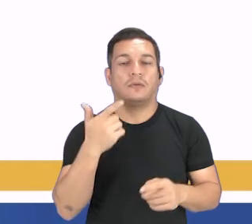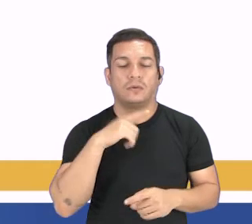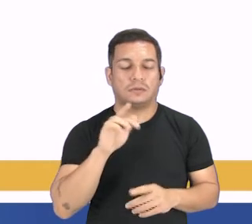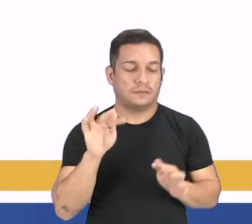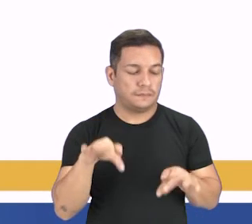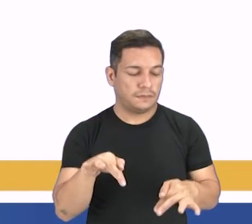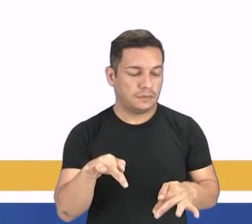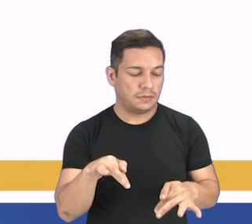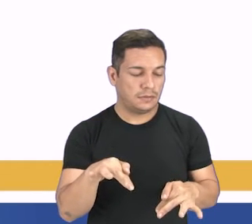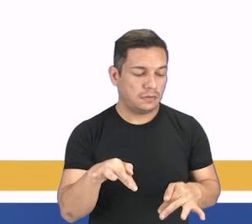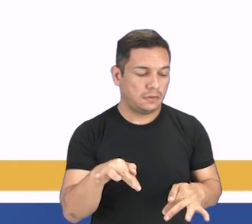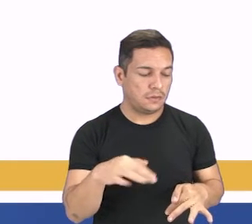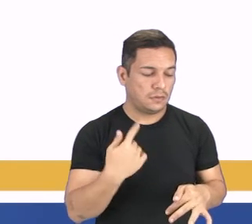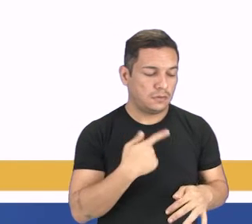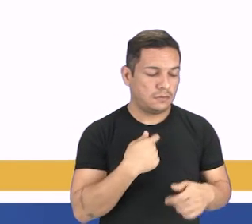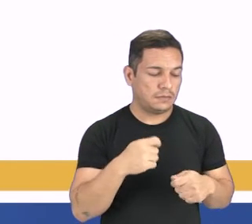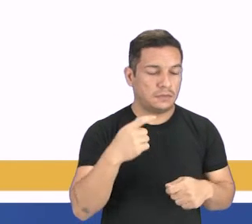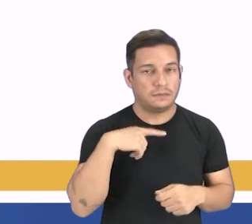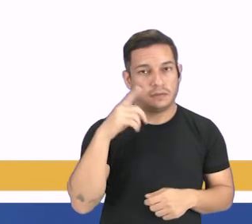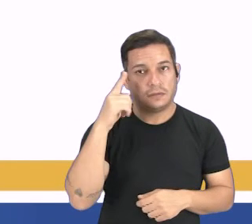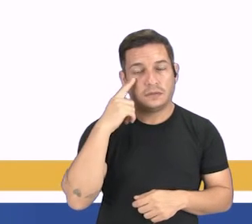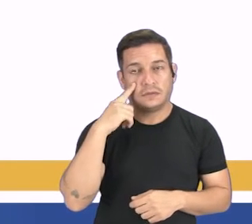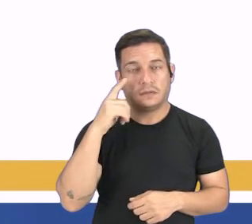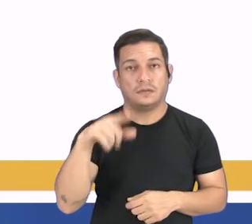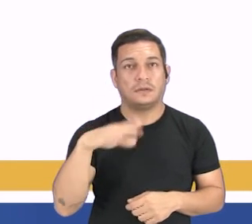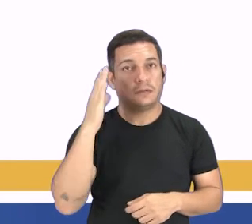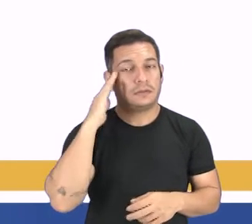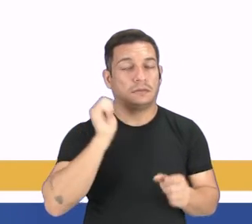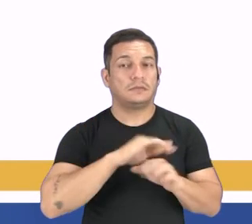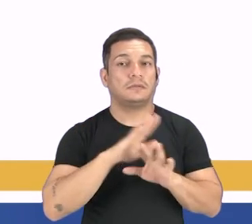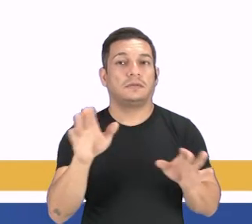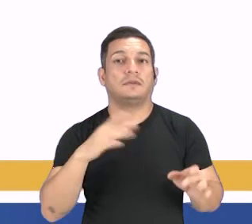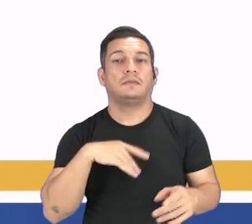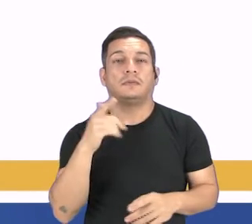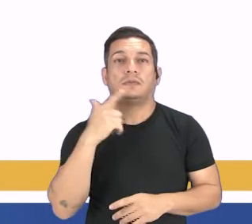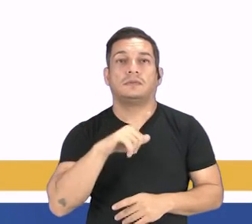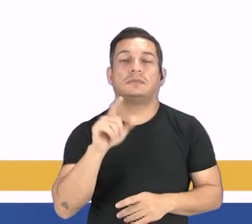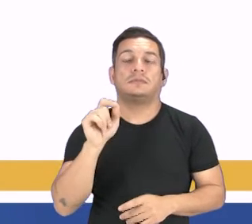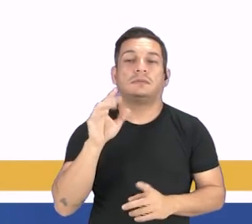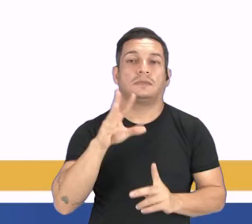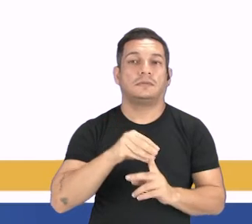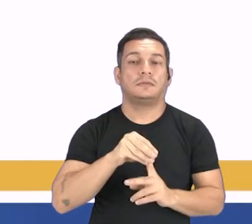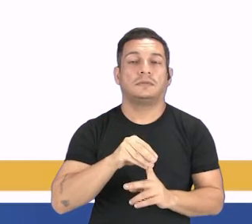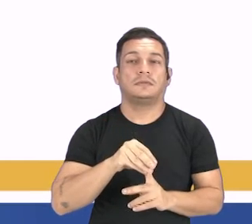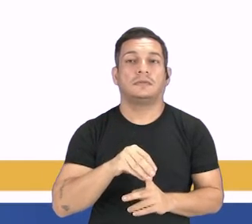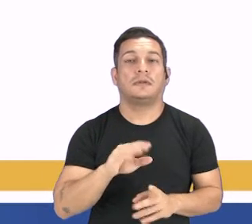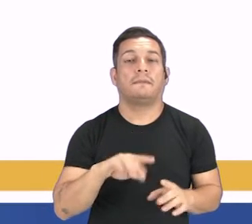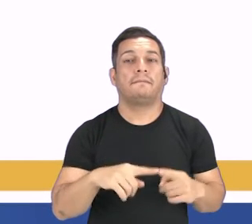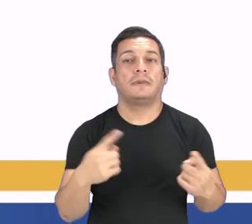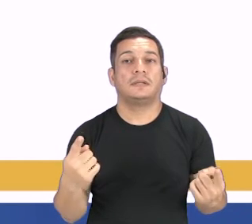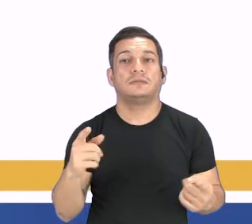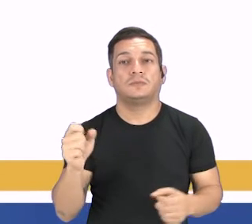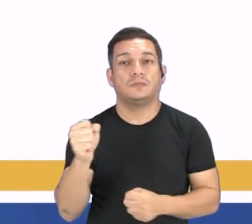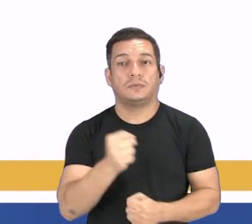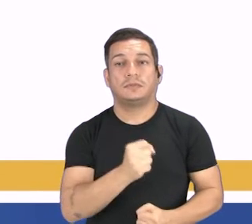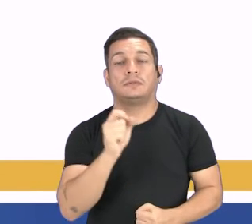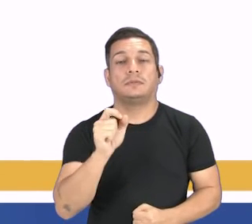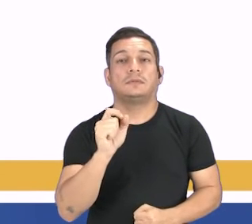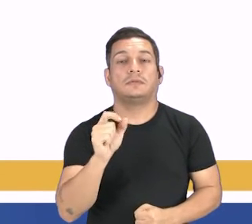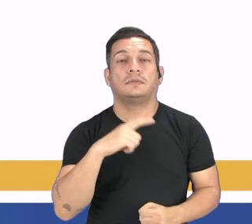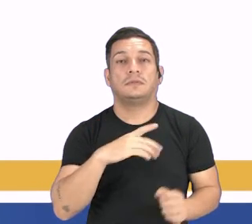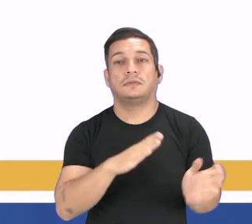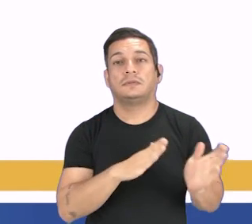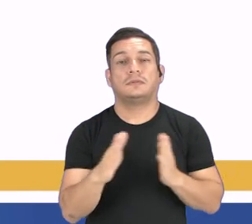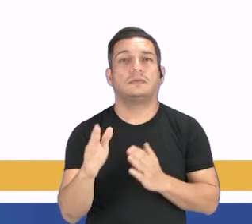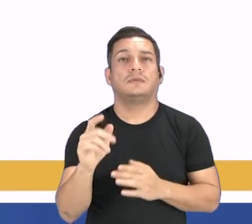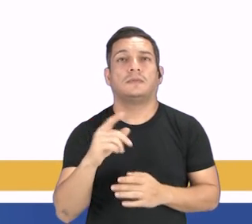alcançar fins. Sim, nós temos que ter um poder cognitivo, um poder de entendimento para alcançar algumas finalidades. Porém, esse poder, ele